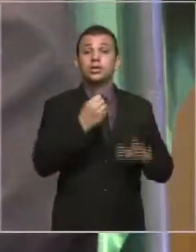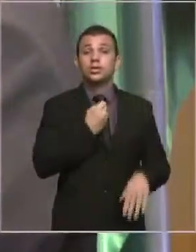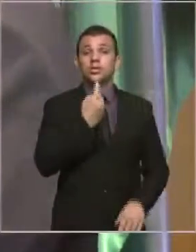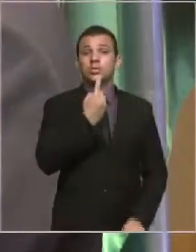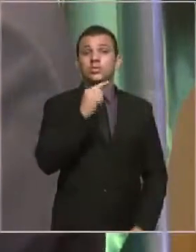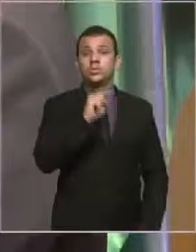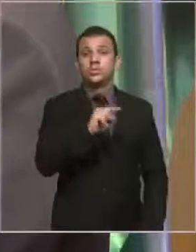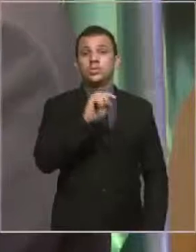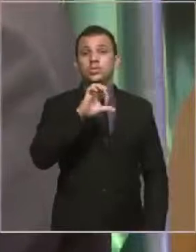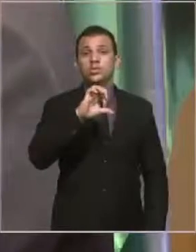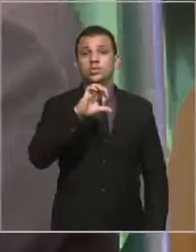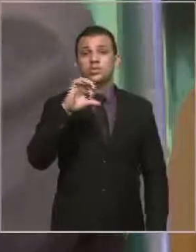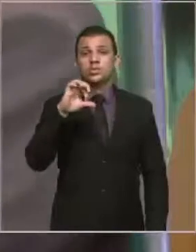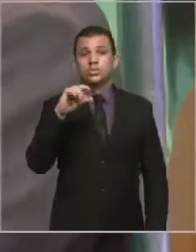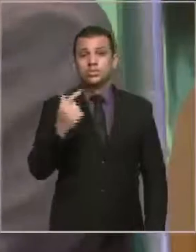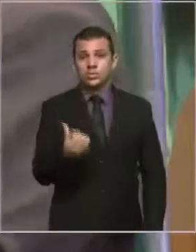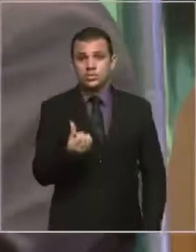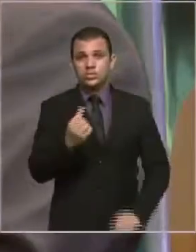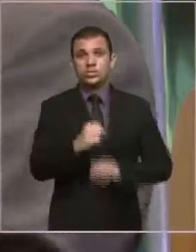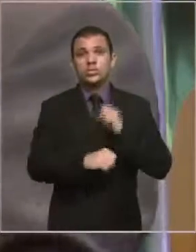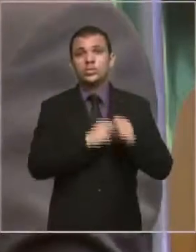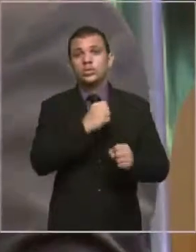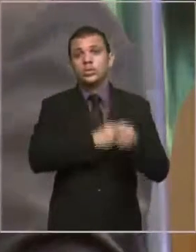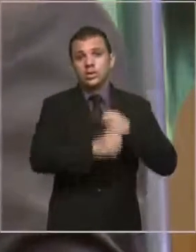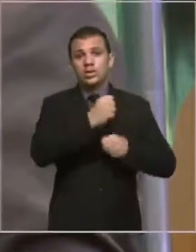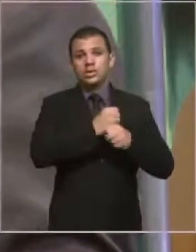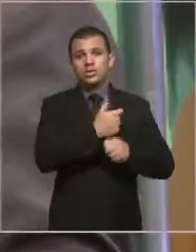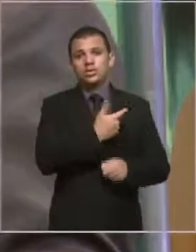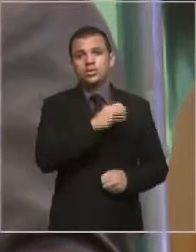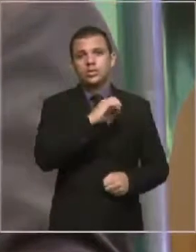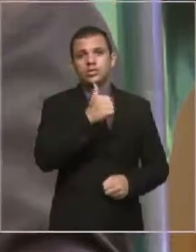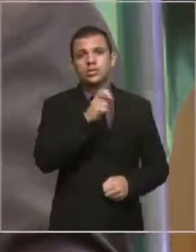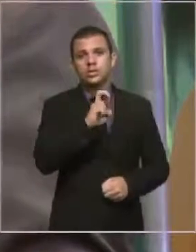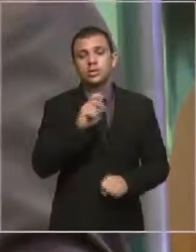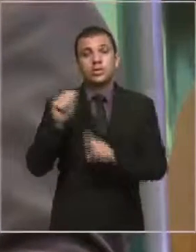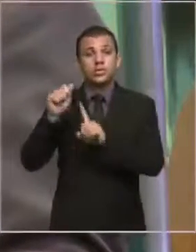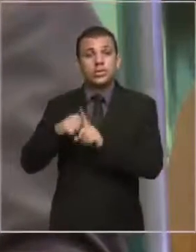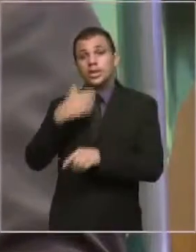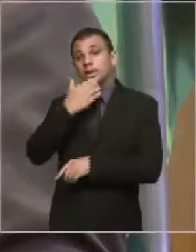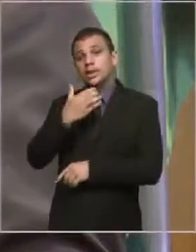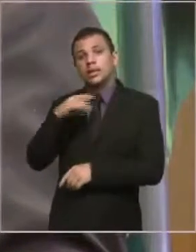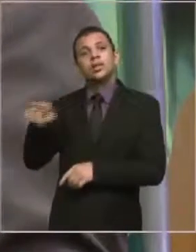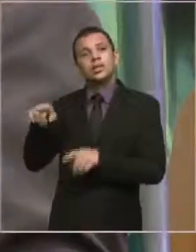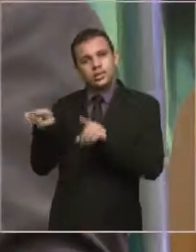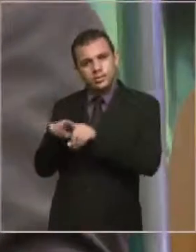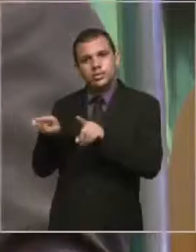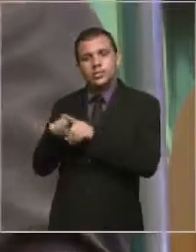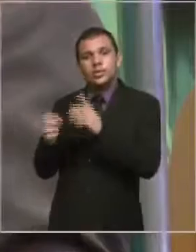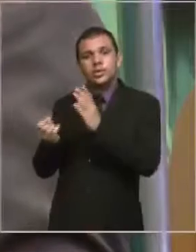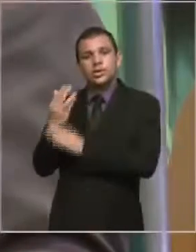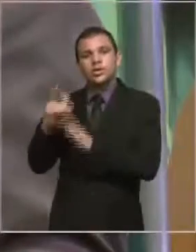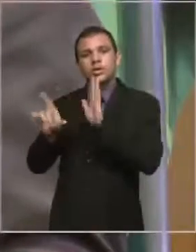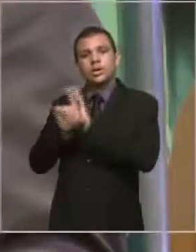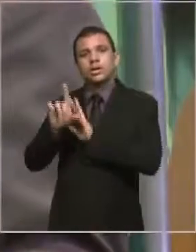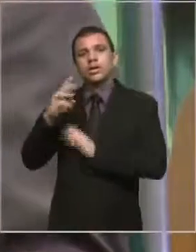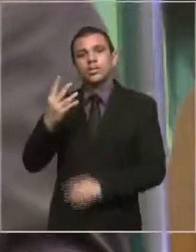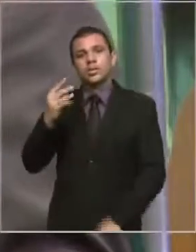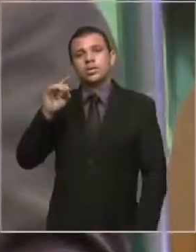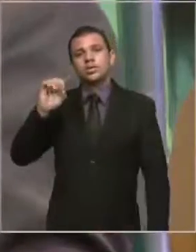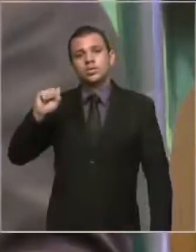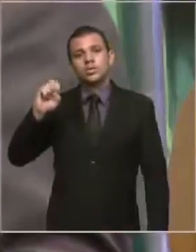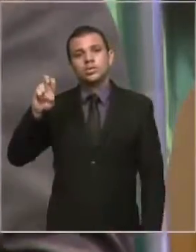Em dezembro, a Câmara Municipal de Teresina ratifica também o protocolo, criando a Lei